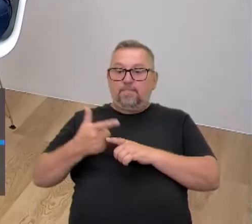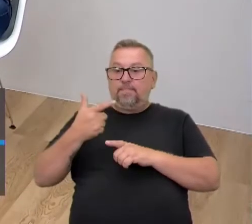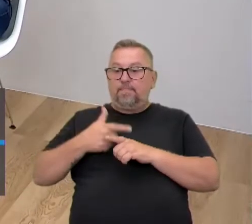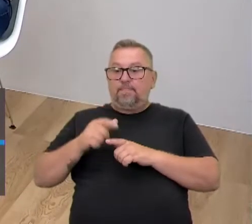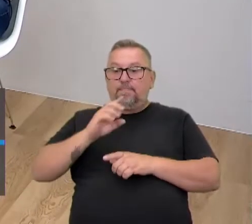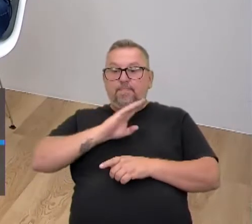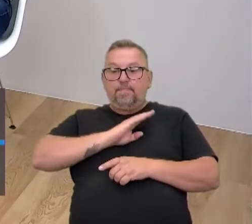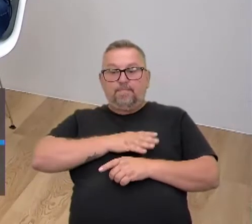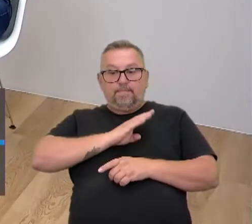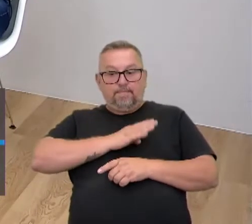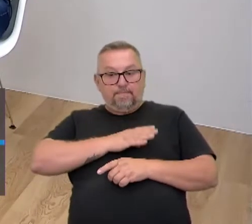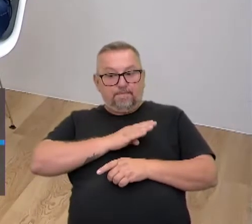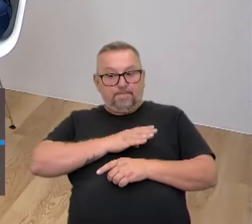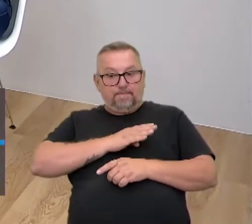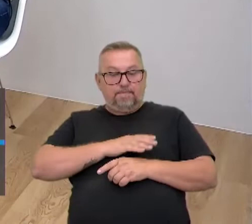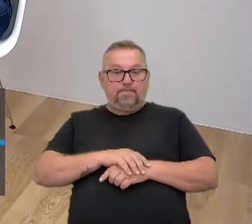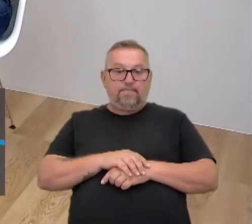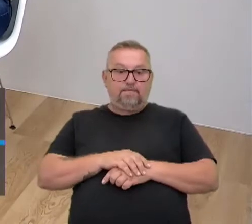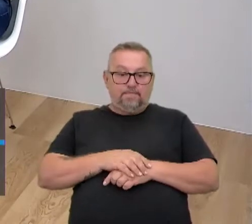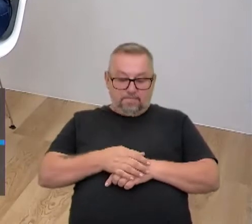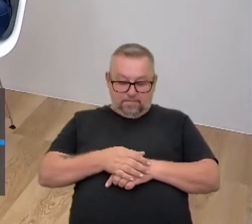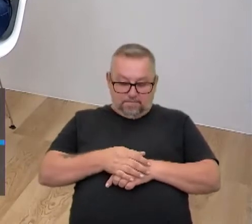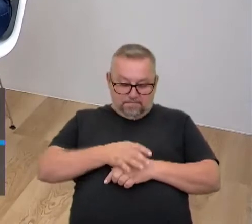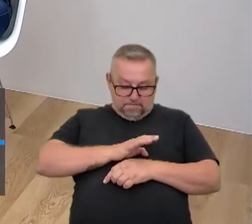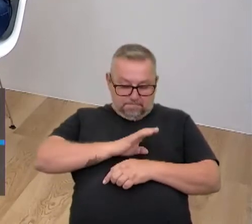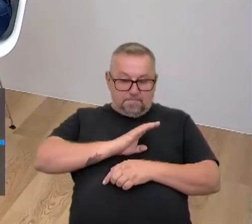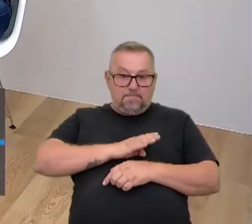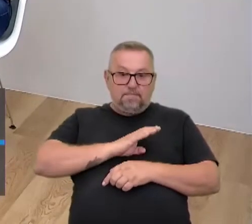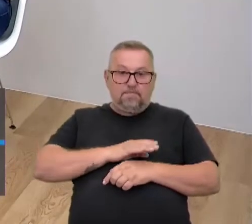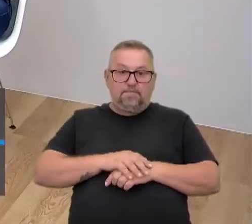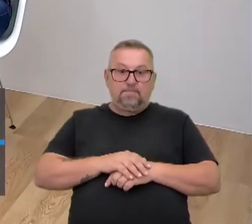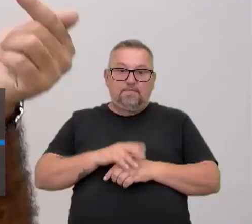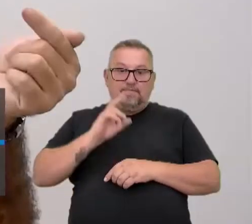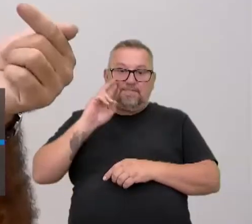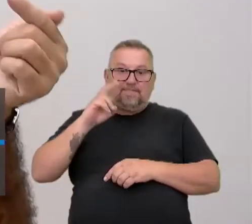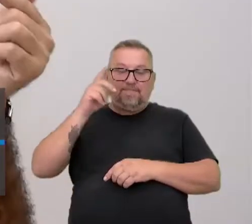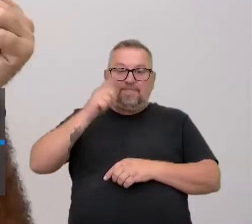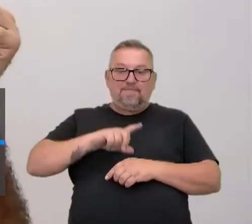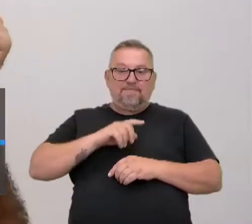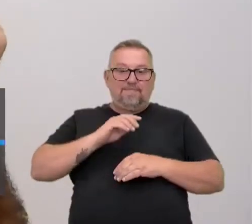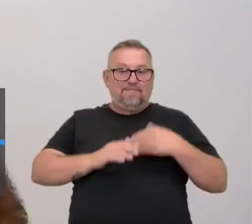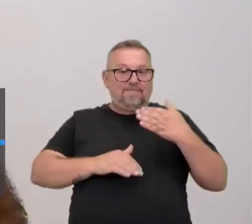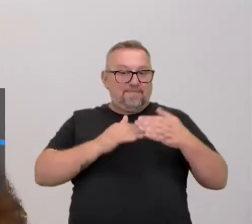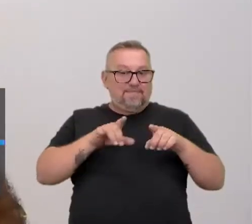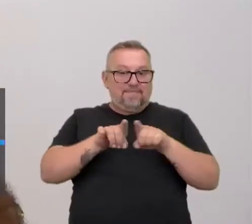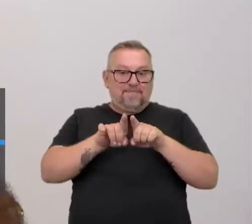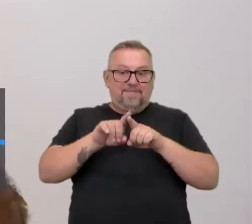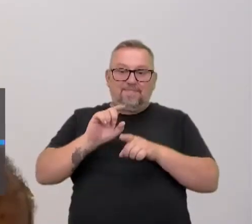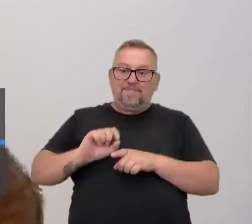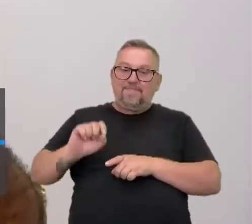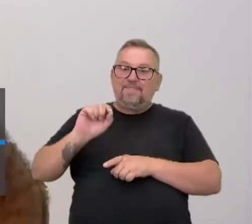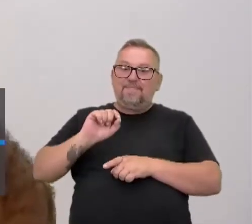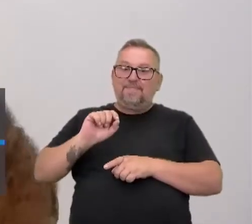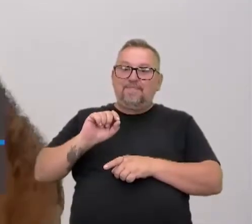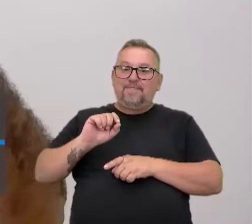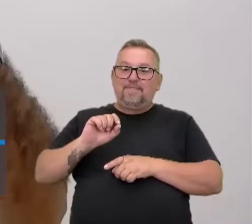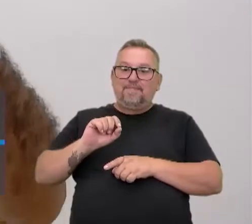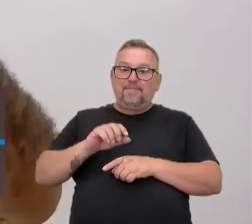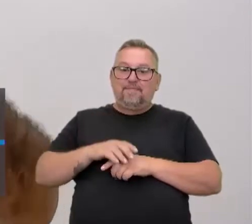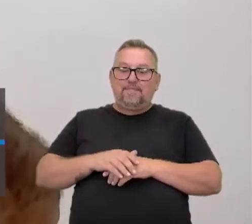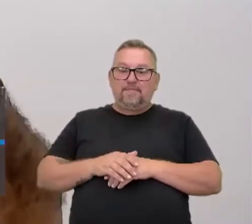doenças no coração e tudo mais, né? E é sempre bom lembrar que a gente passou por um processo de